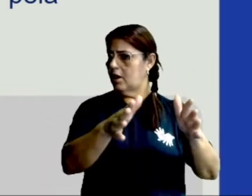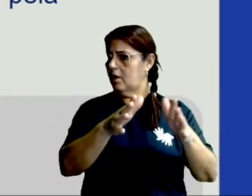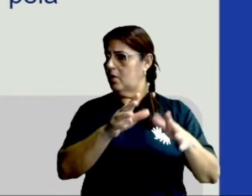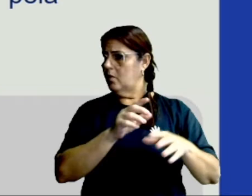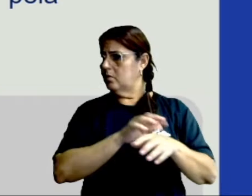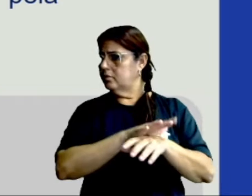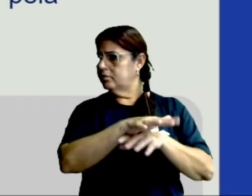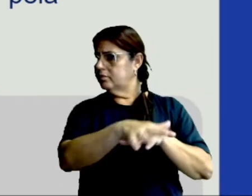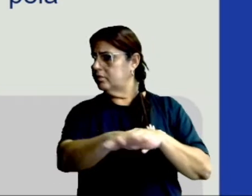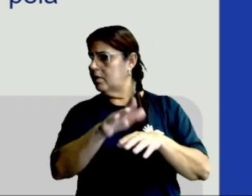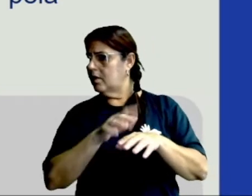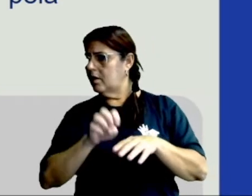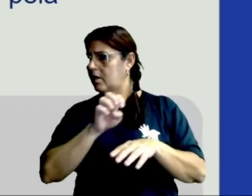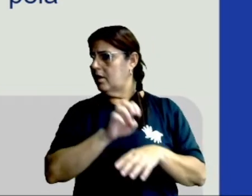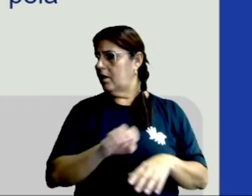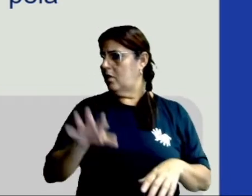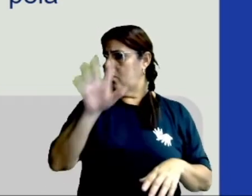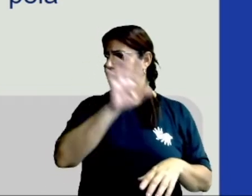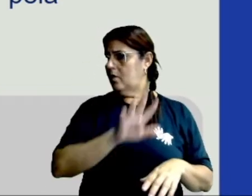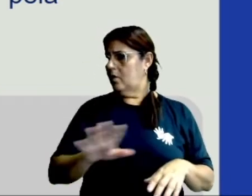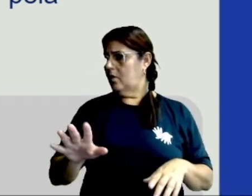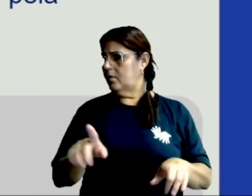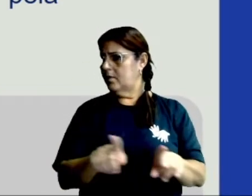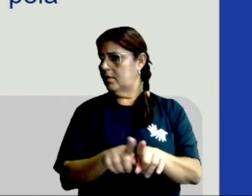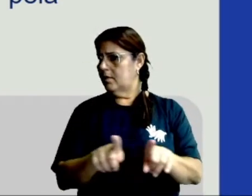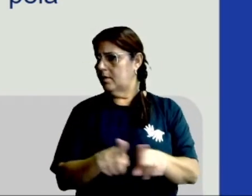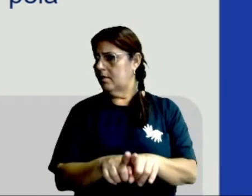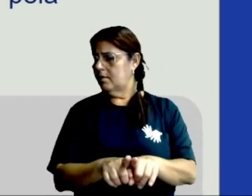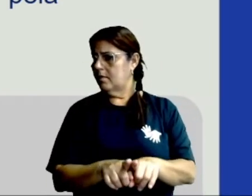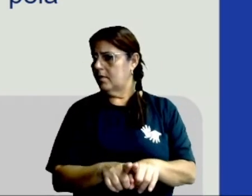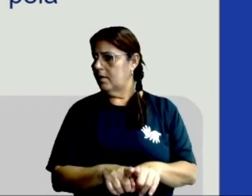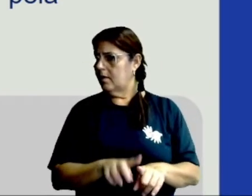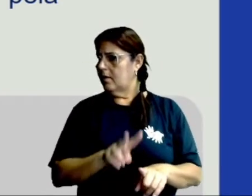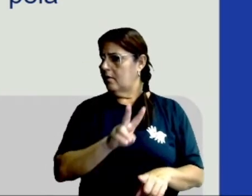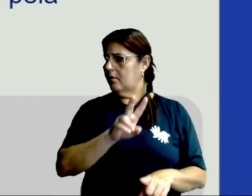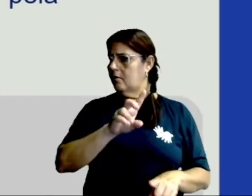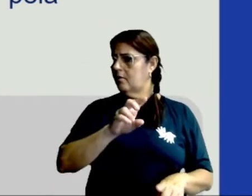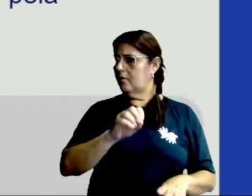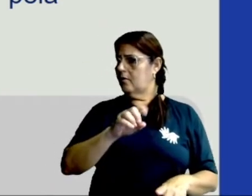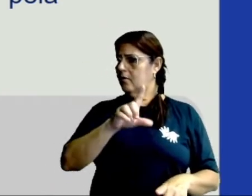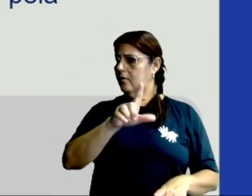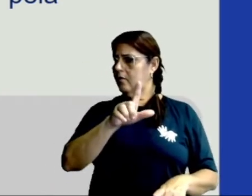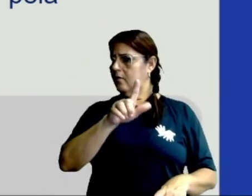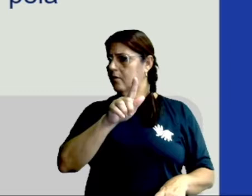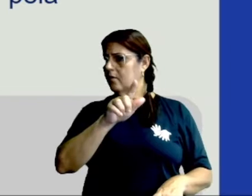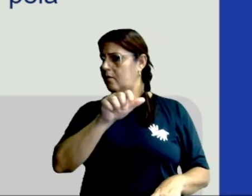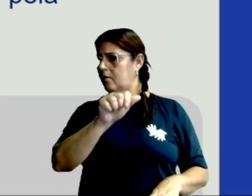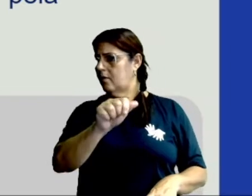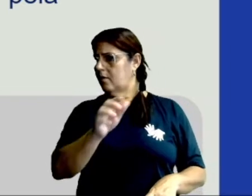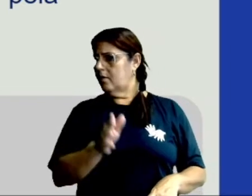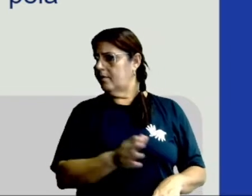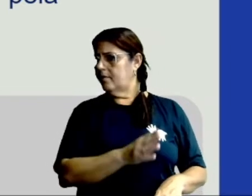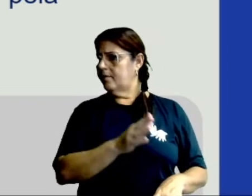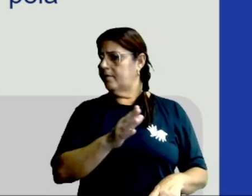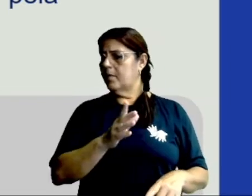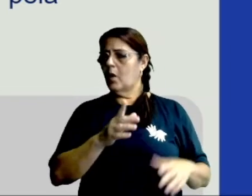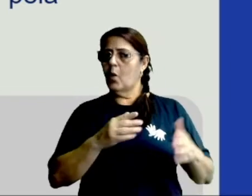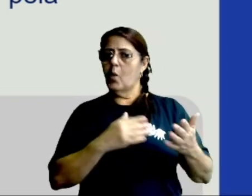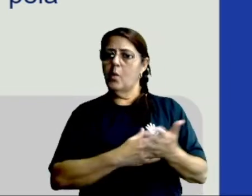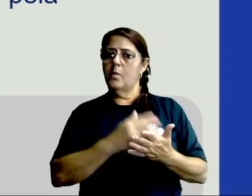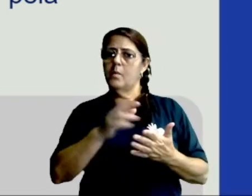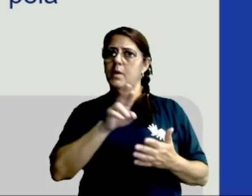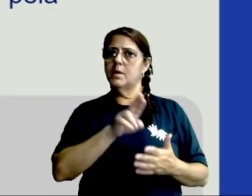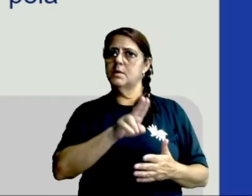econômica: o Volga, o Danúbio e o Reno. O rio Volga é o mais extenso, ele começa na